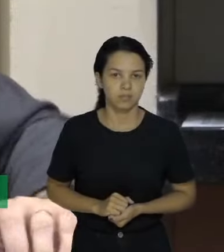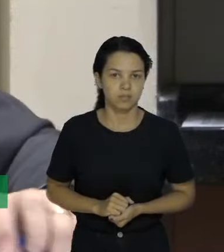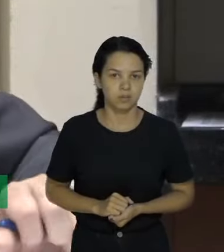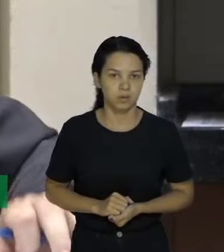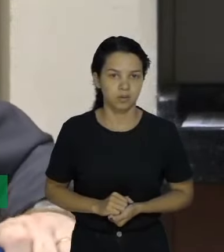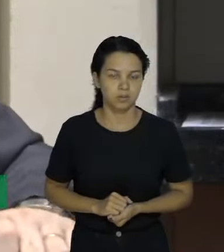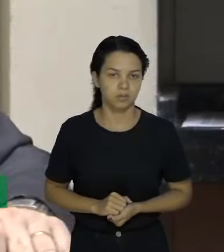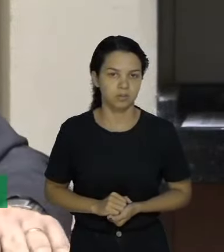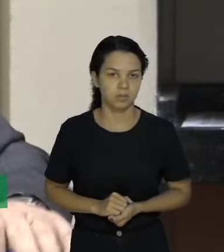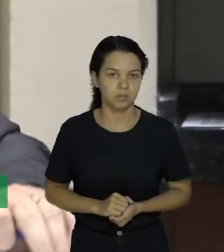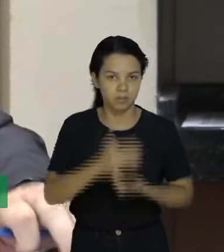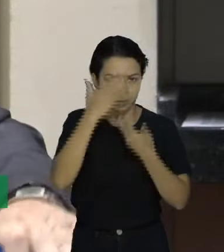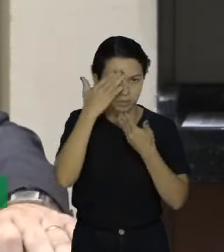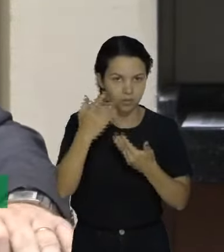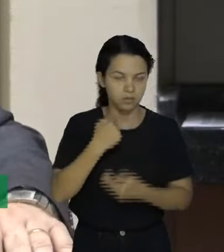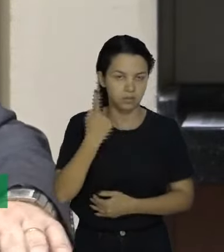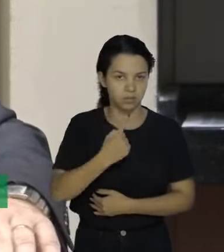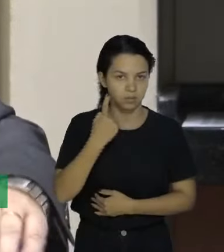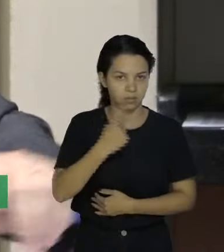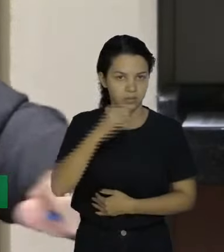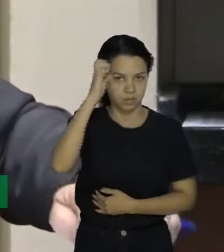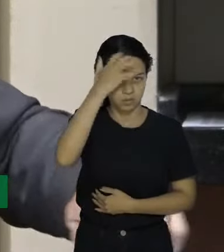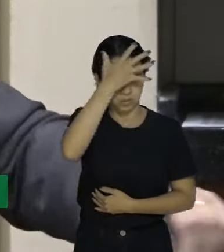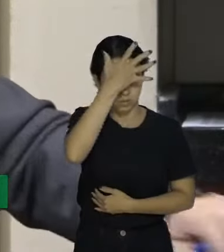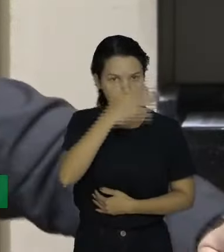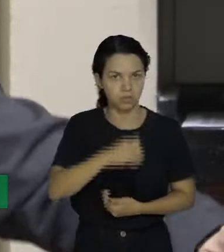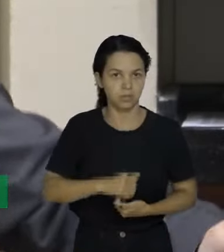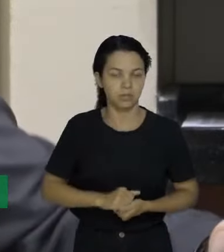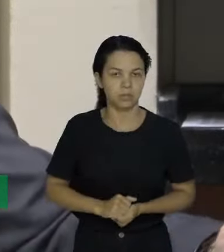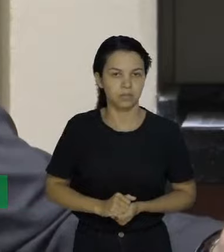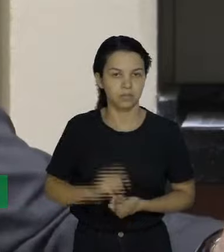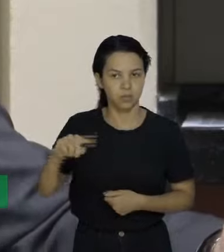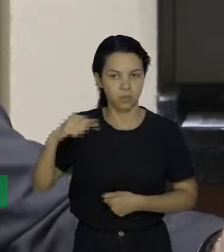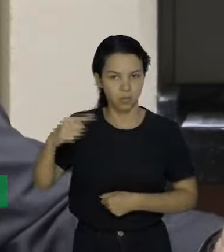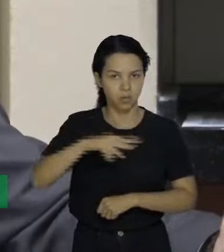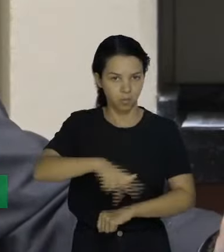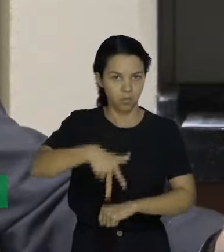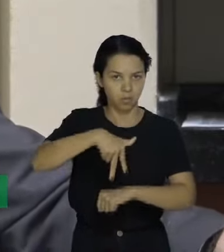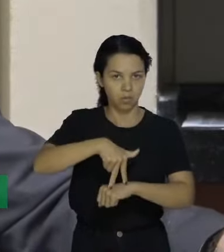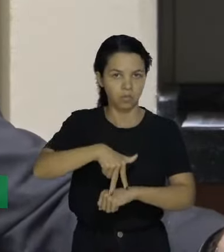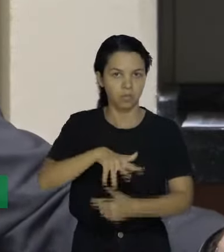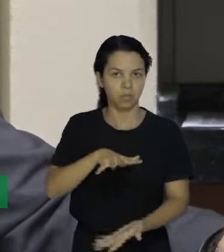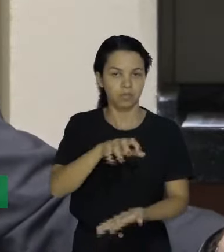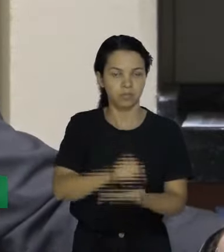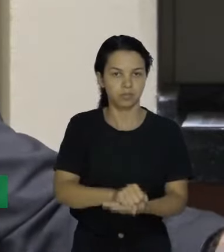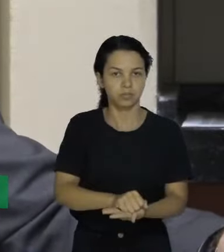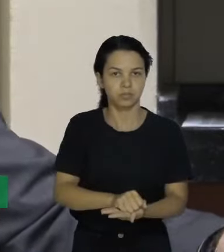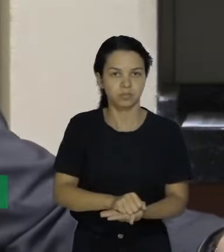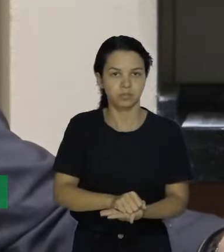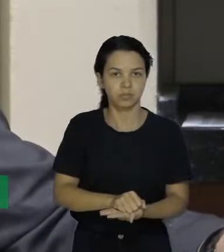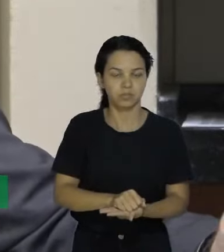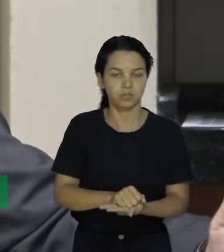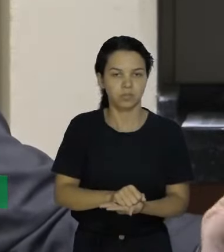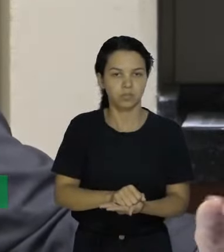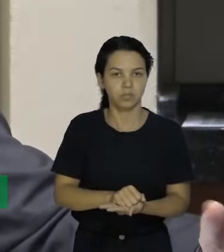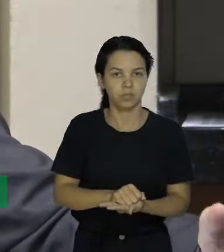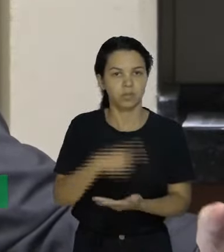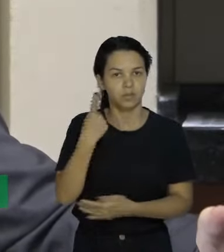Obrigado Deputado Emerson próximo orador inscrito Deputado Mário